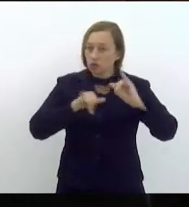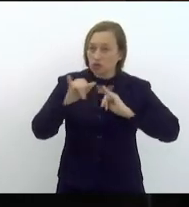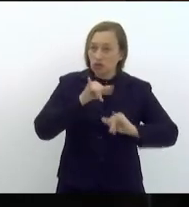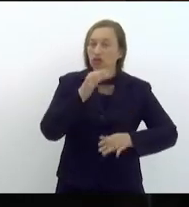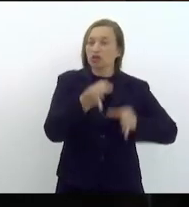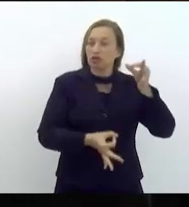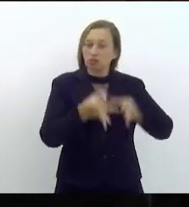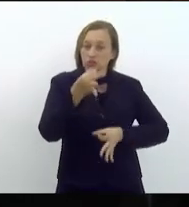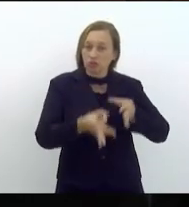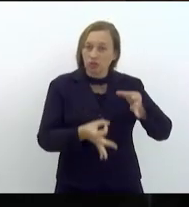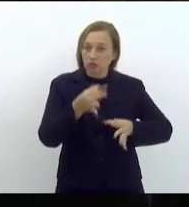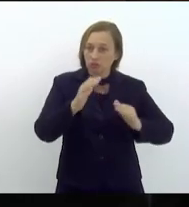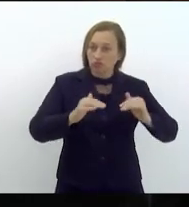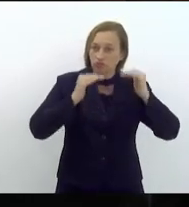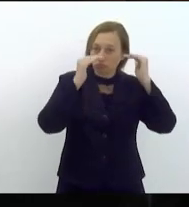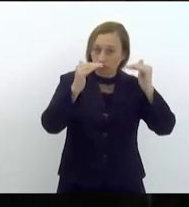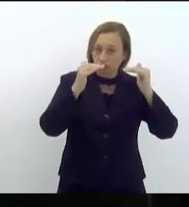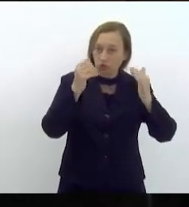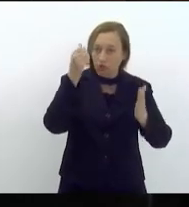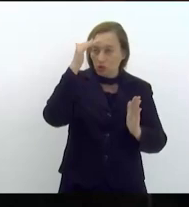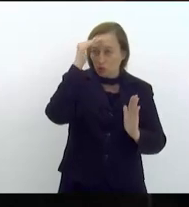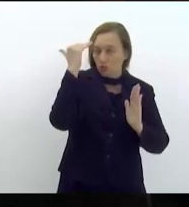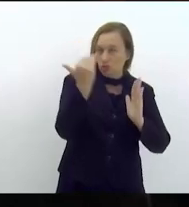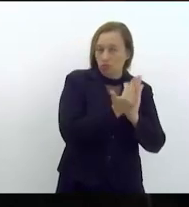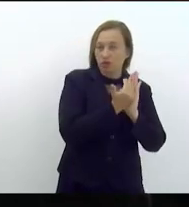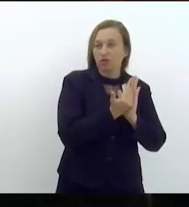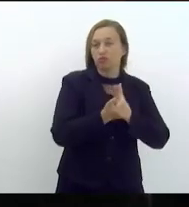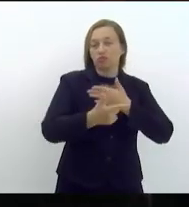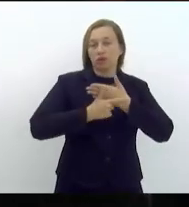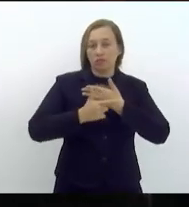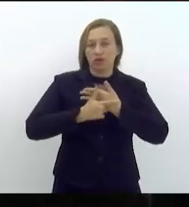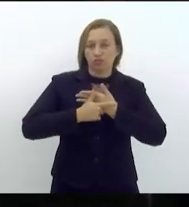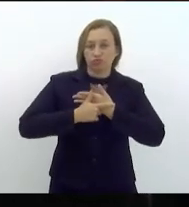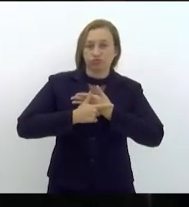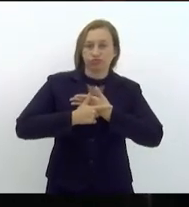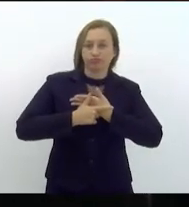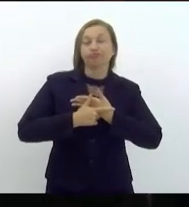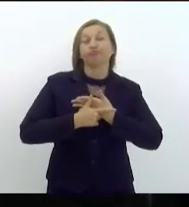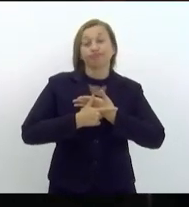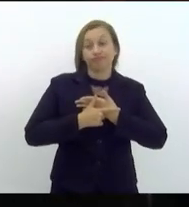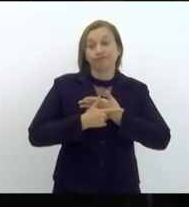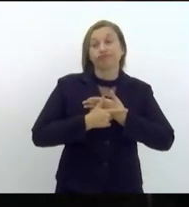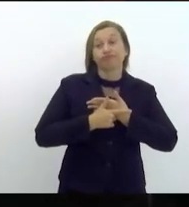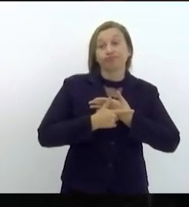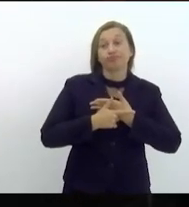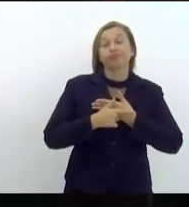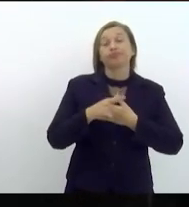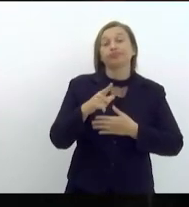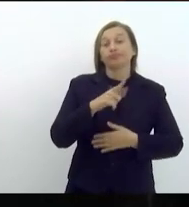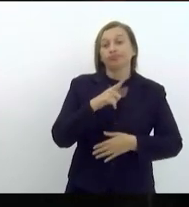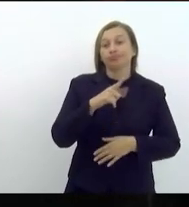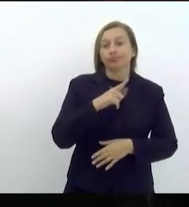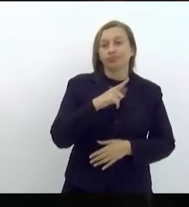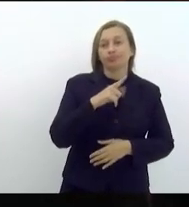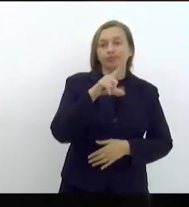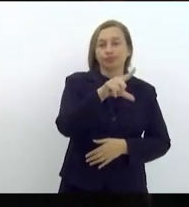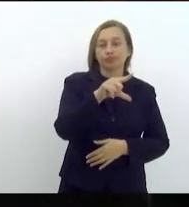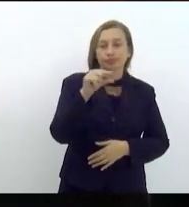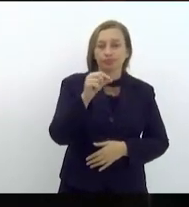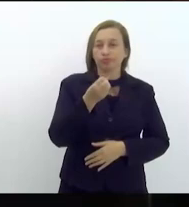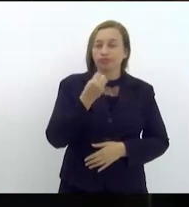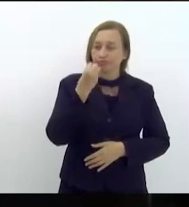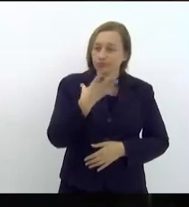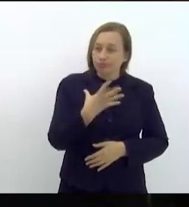de Justiça cumpriu o seu papel e nós tivemos uma decisão favorável